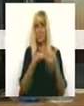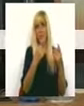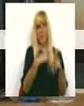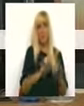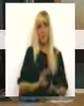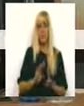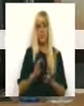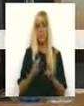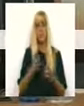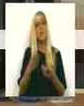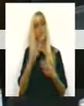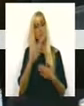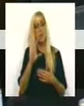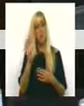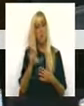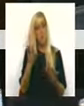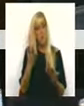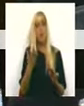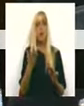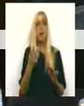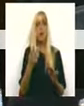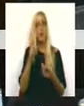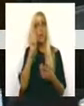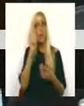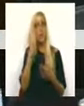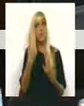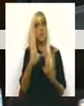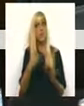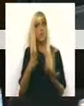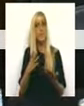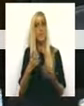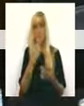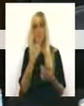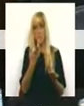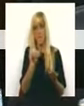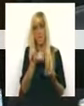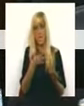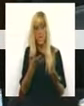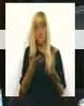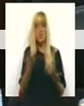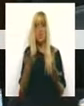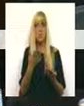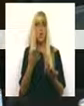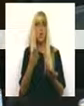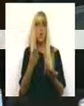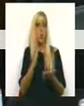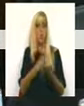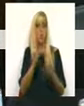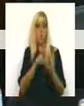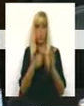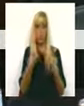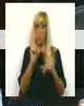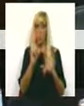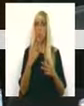a forma como tem defendido a causa das pedras e este, não só o projeto